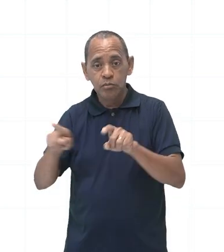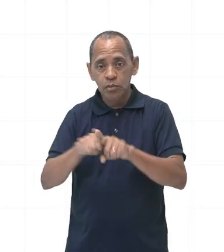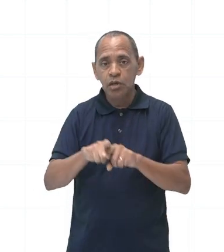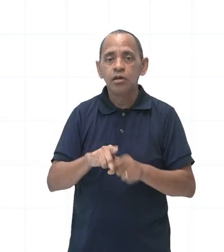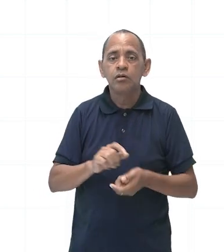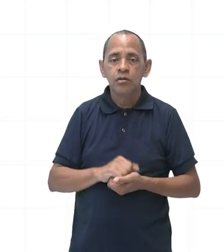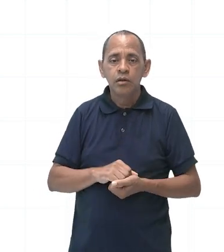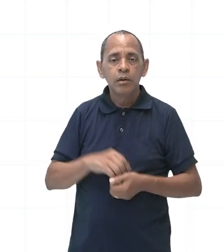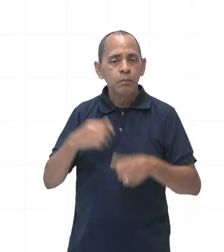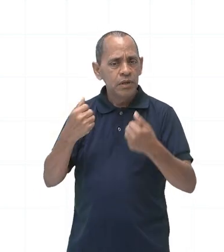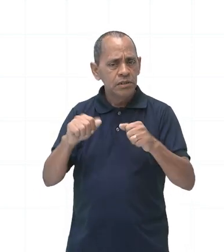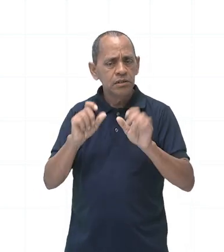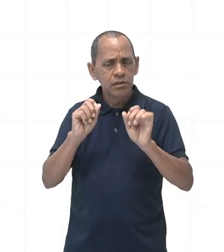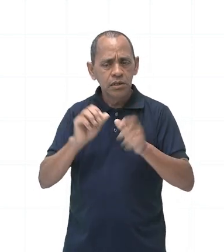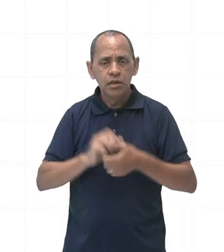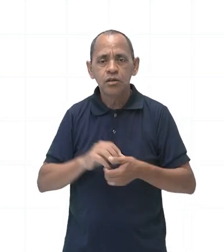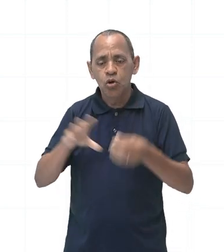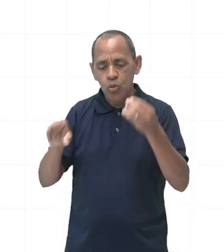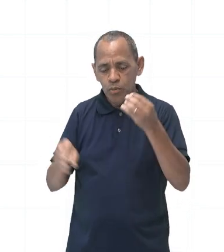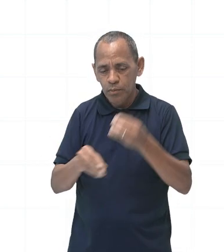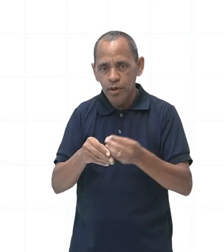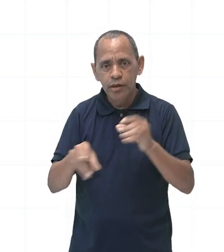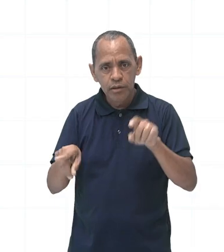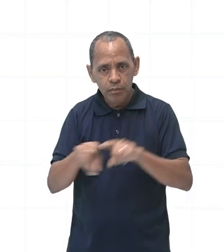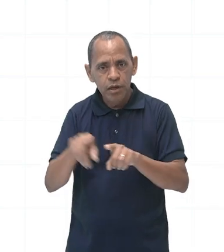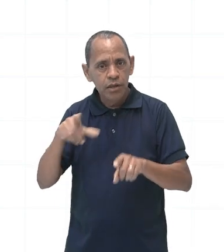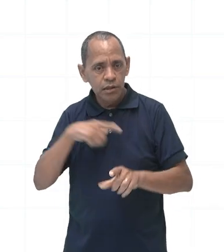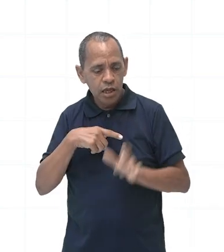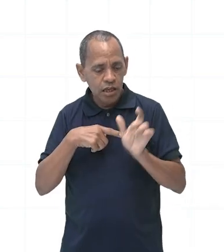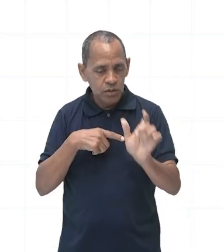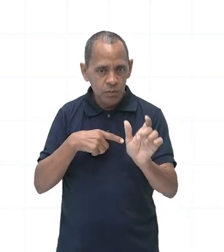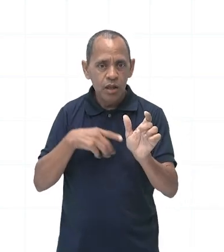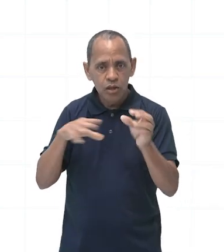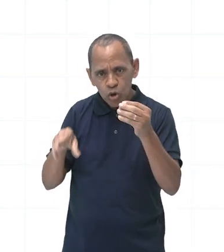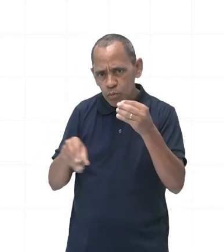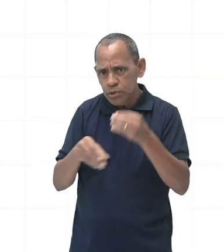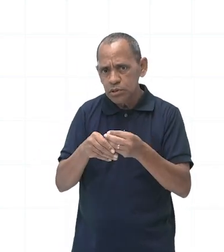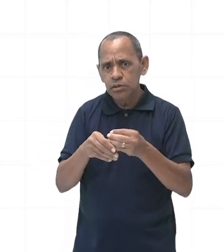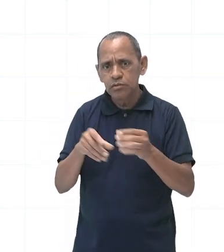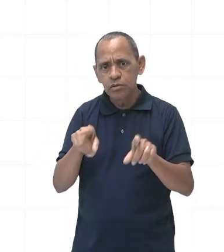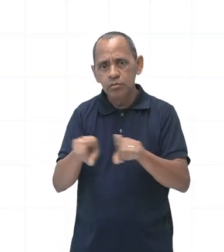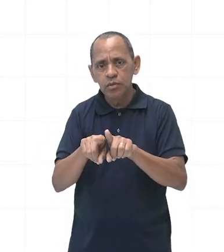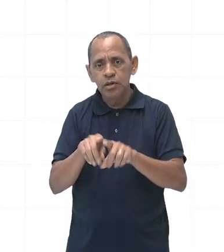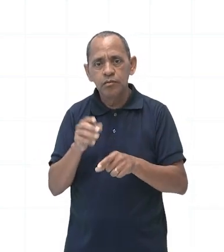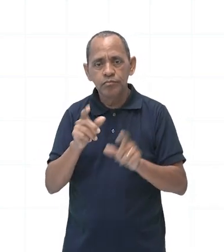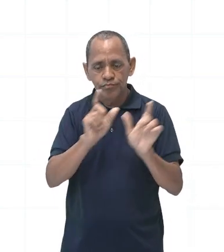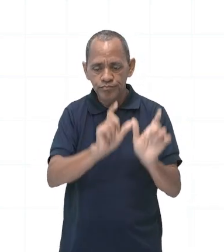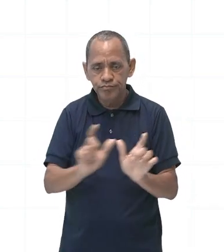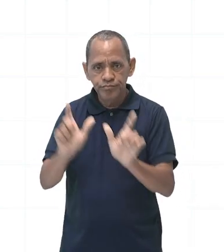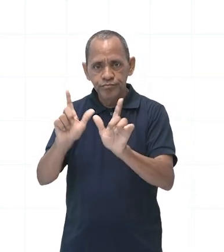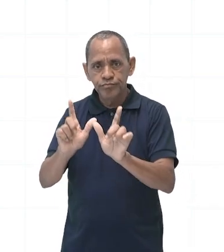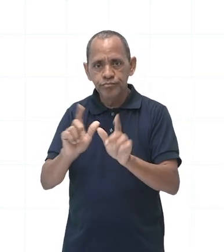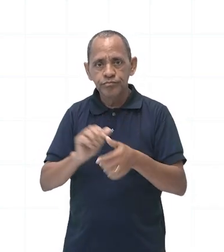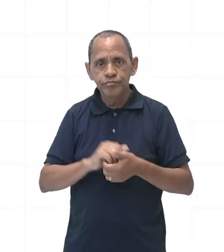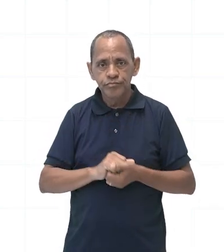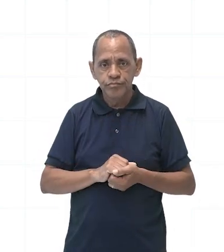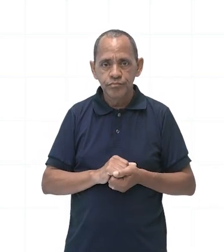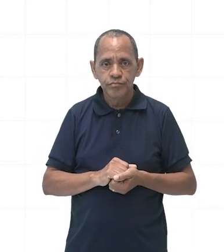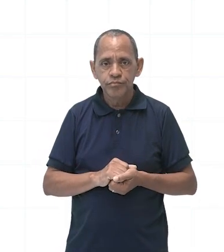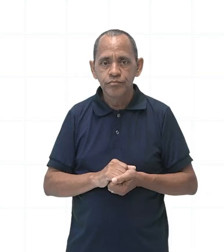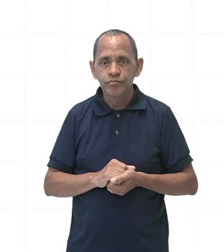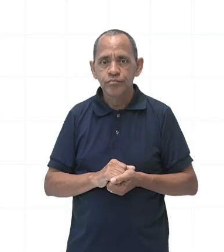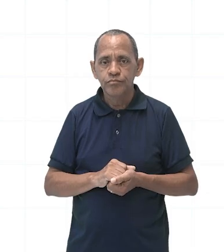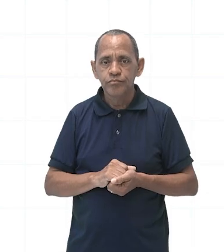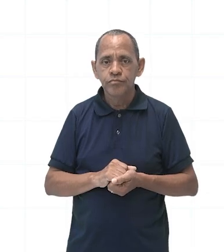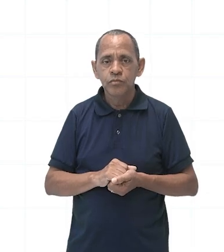verbos transitivos são aqueles que precisam de complemento, correto? Se precisam de complemento, a gente vai ter, então, os termos que complementam. Avança a cartela,